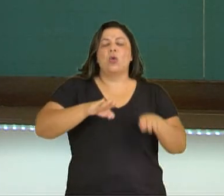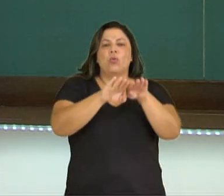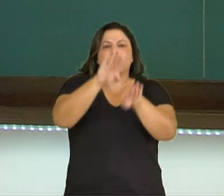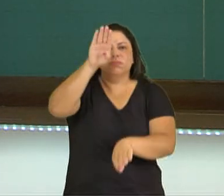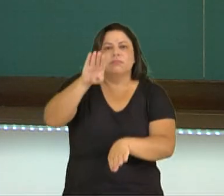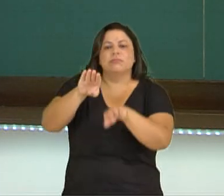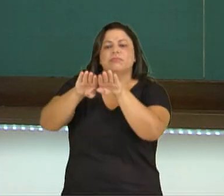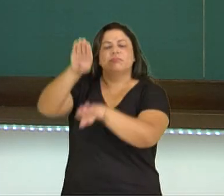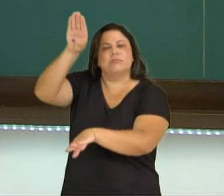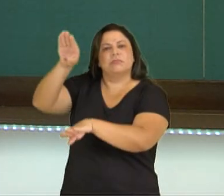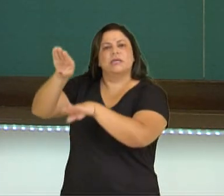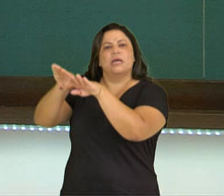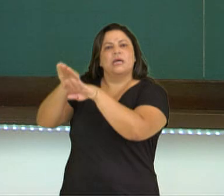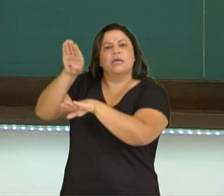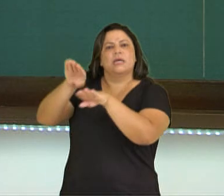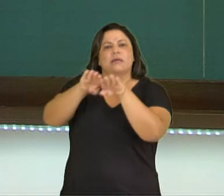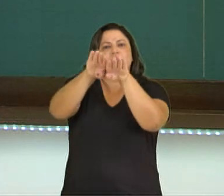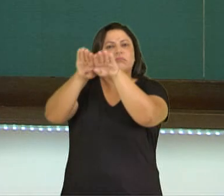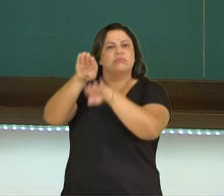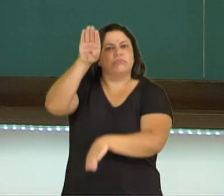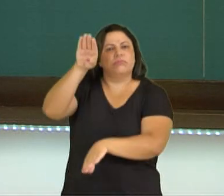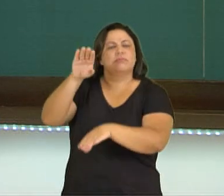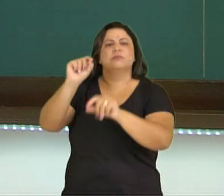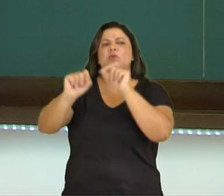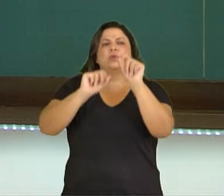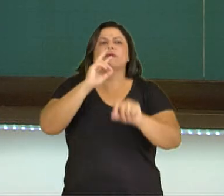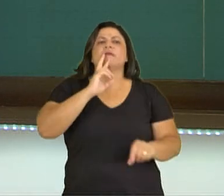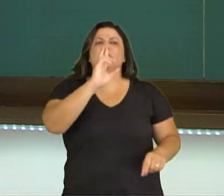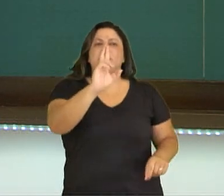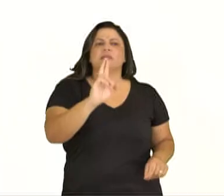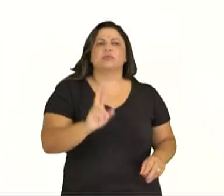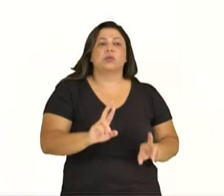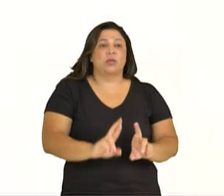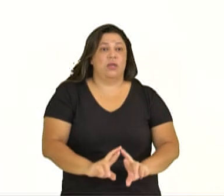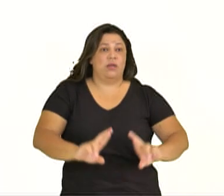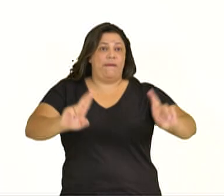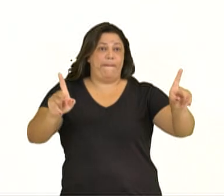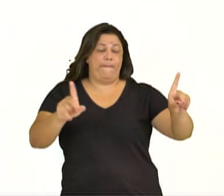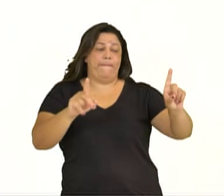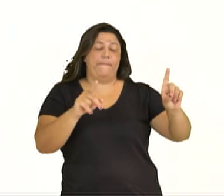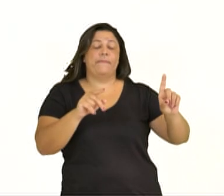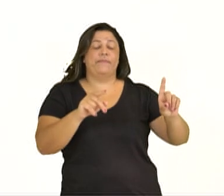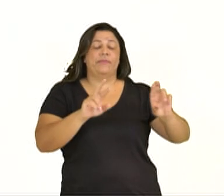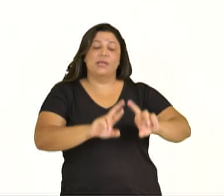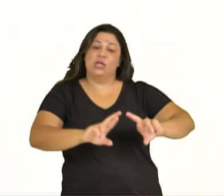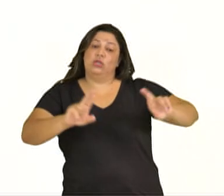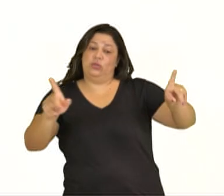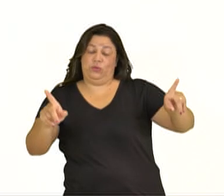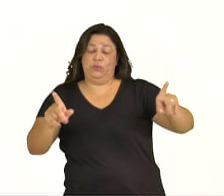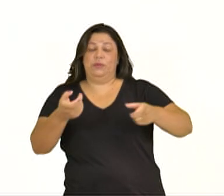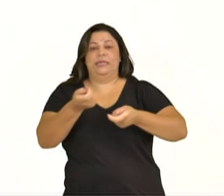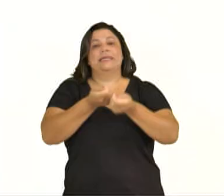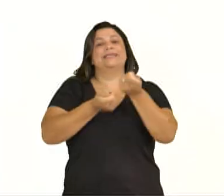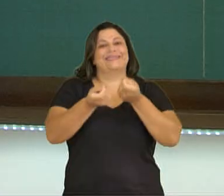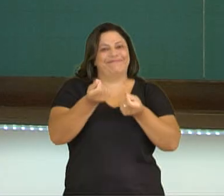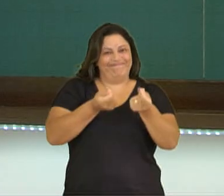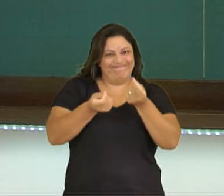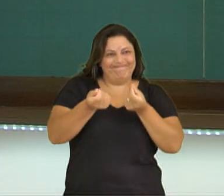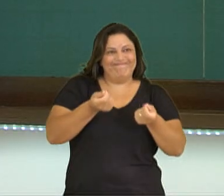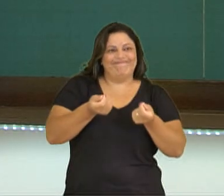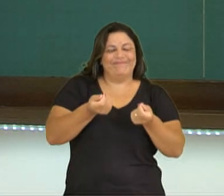desigualdade social, a resposta certa lá, diferença do poder aquisitivo. Ou